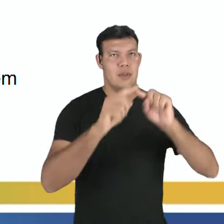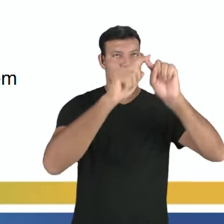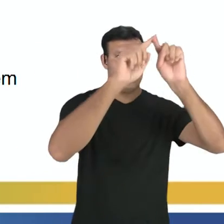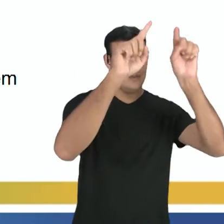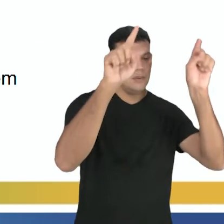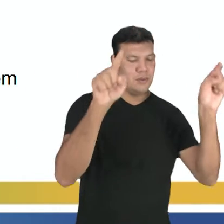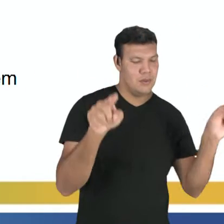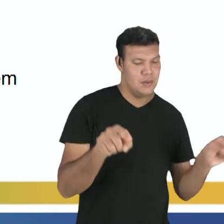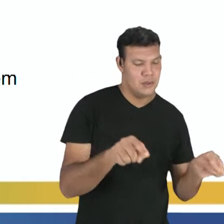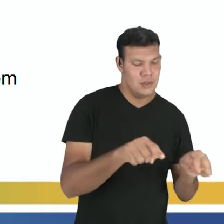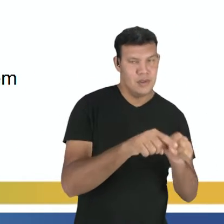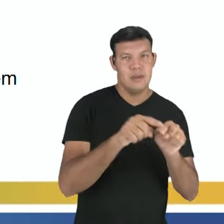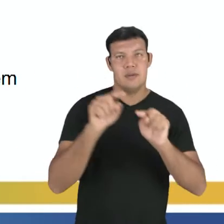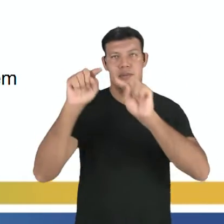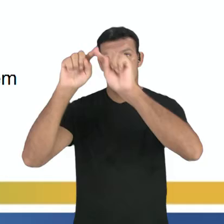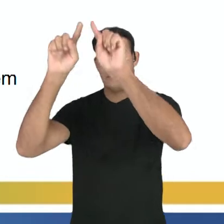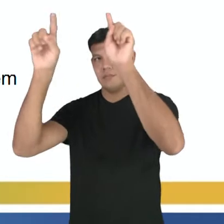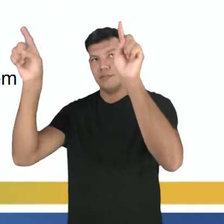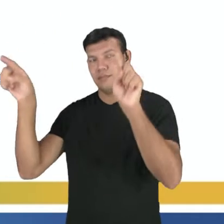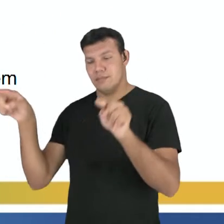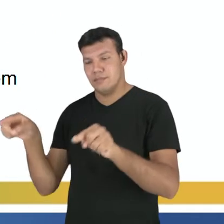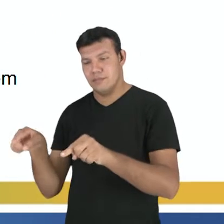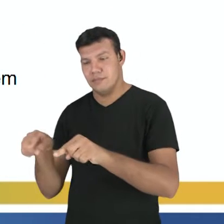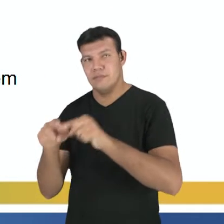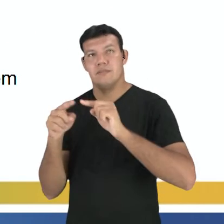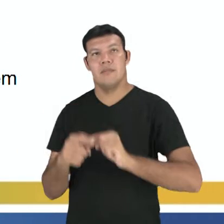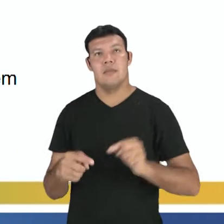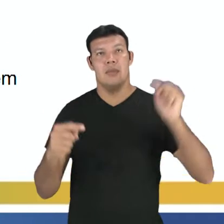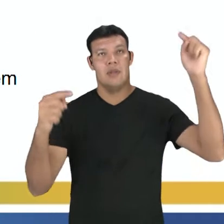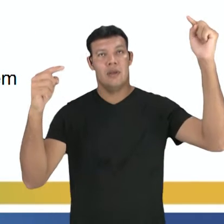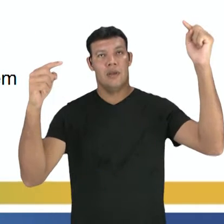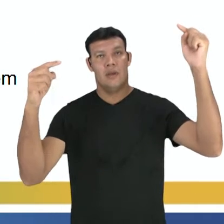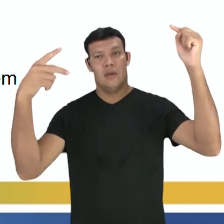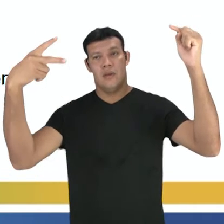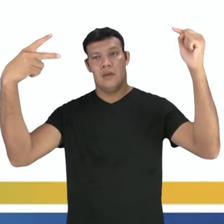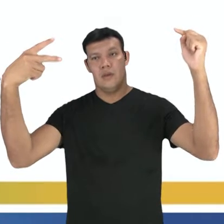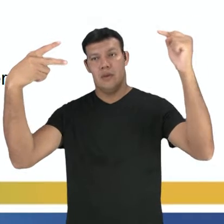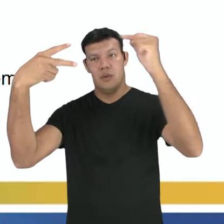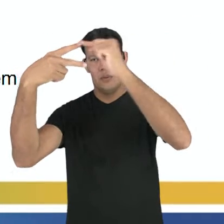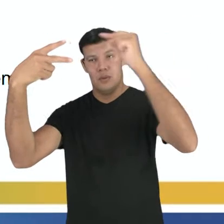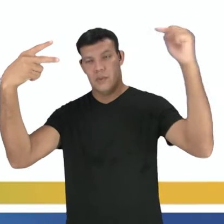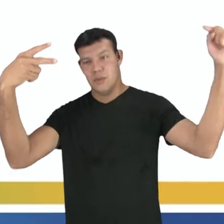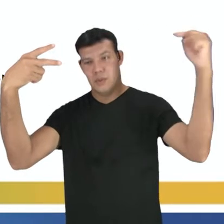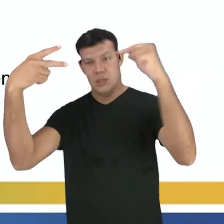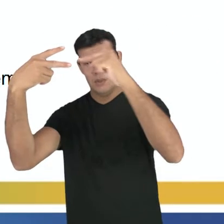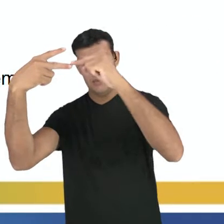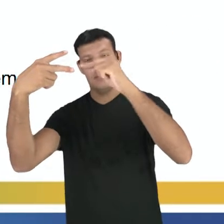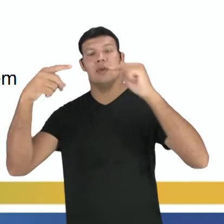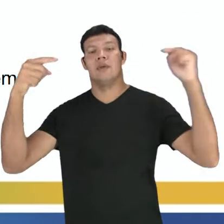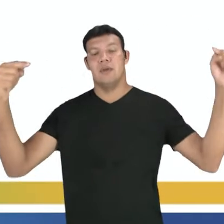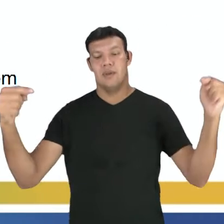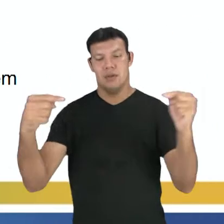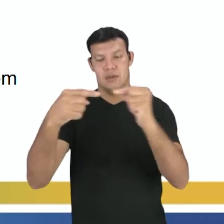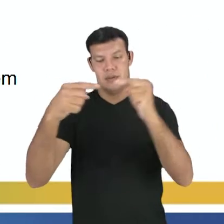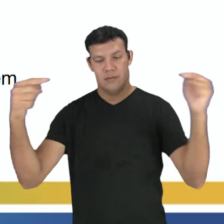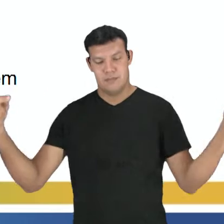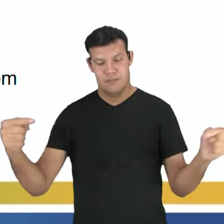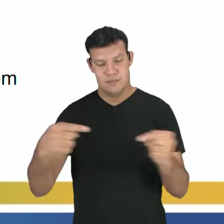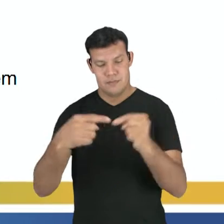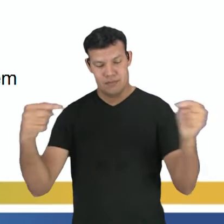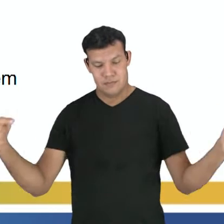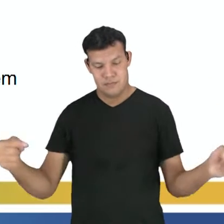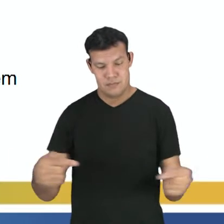cara, olhando. O primeiro ponto do conjunto A, ele está ligado duas vezes em